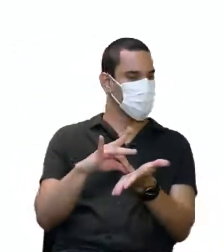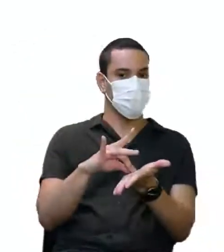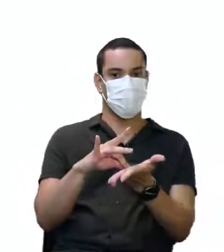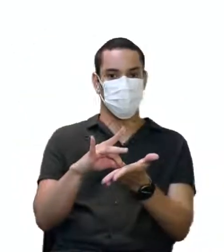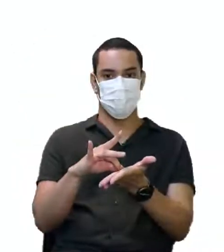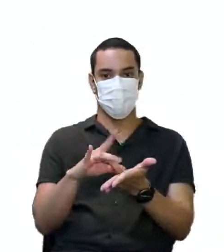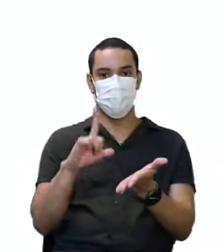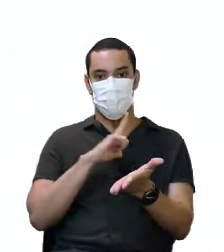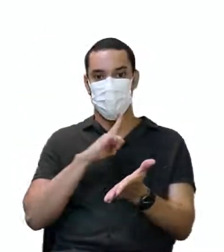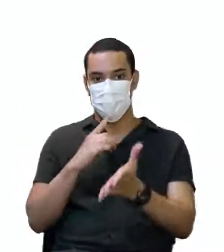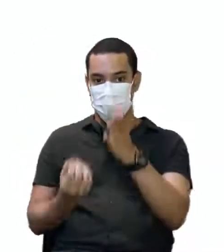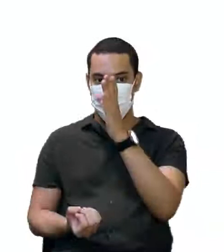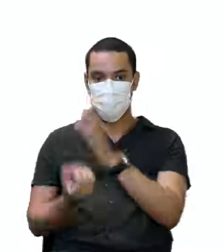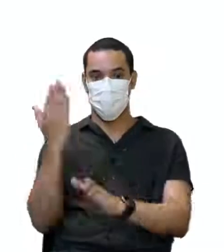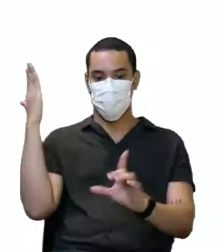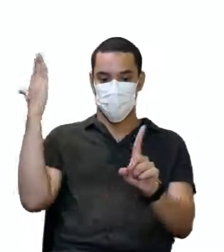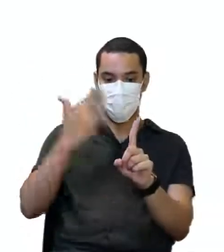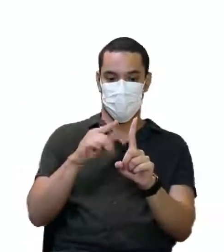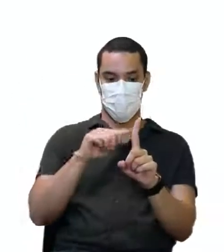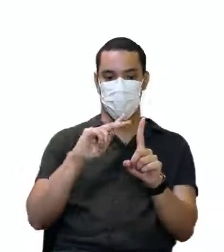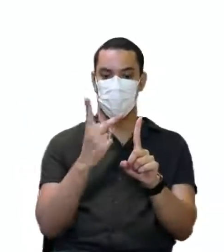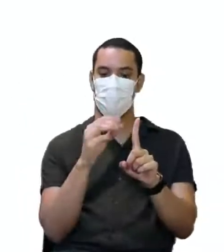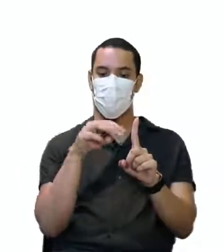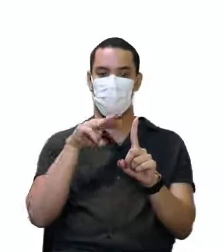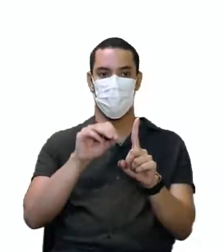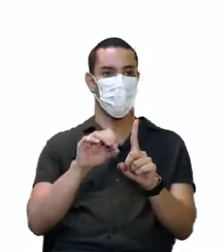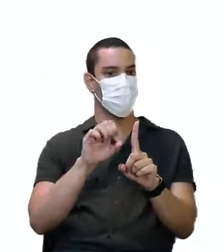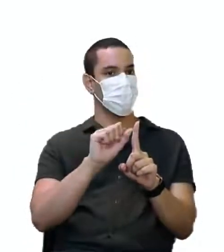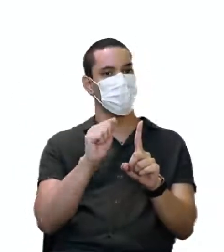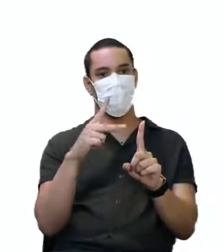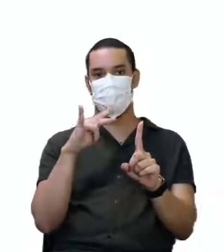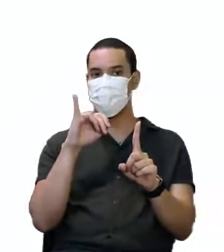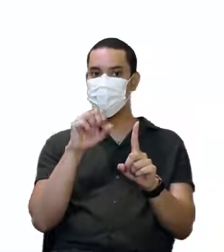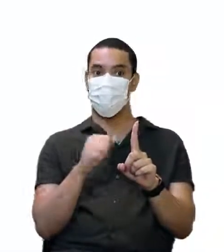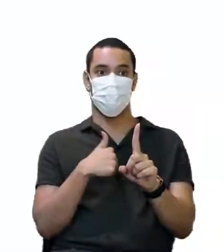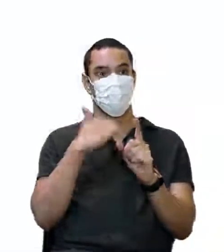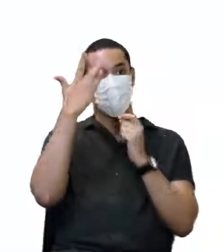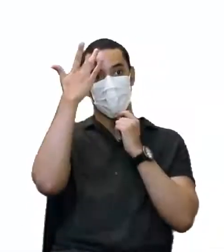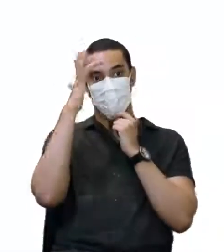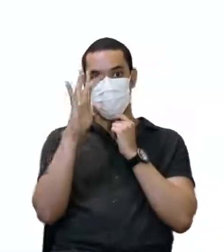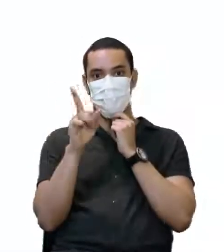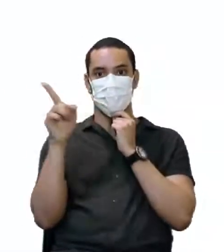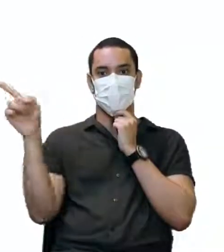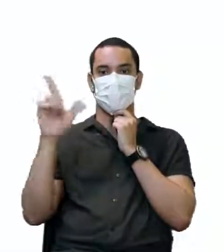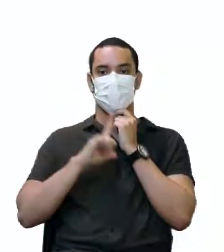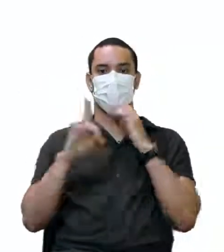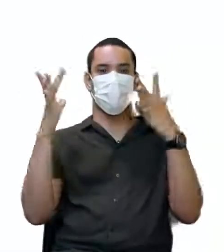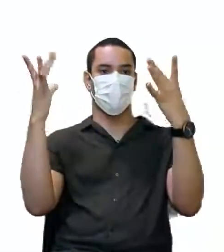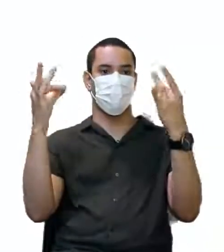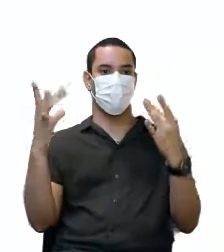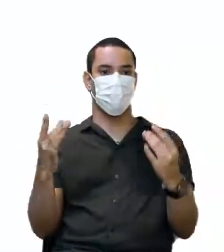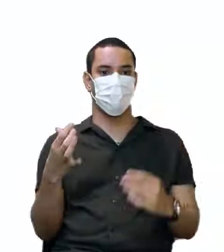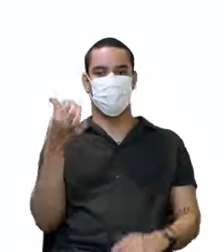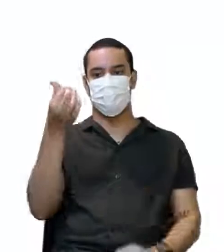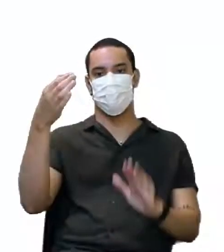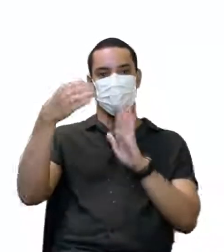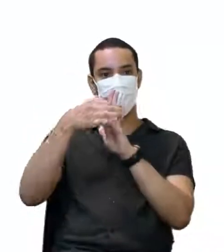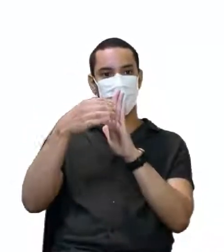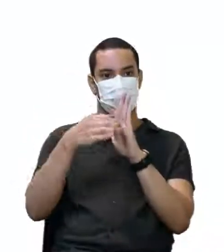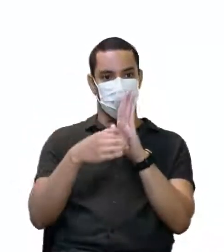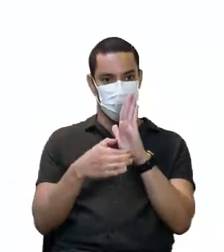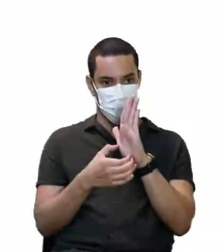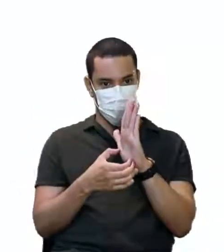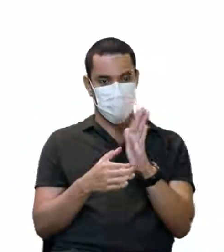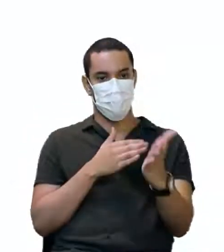não afirma que eles tenham originado diretamente o Homo sapiens, tá bom? E aí a gente tem aqui a descrição de 6 espécies primitivas